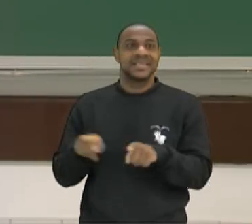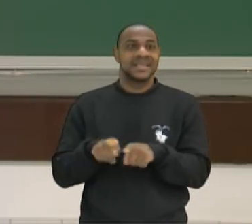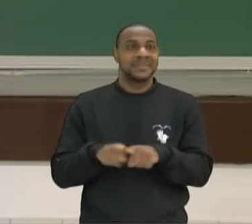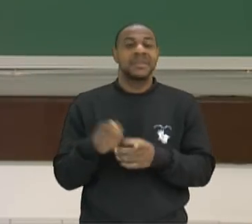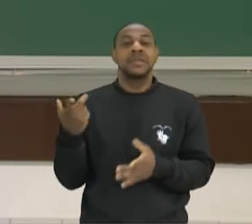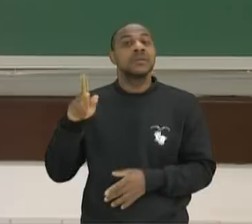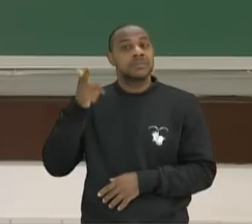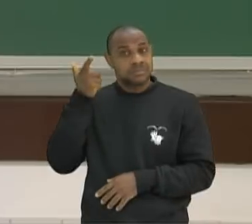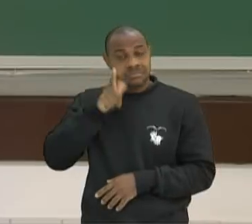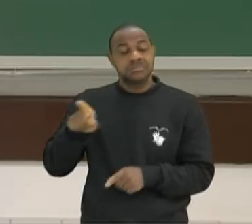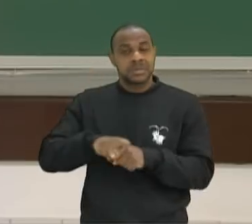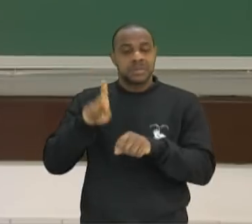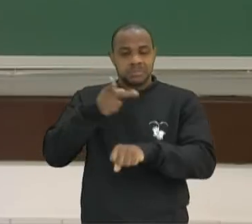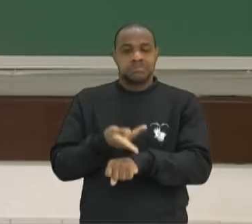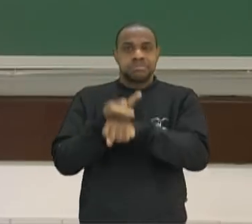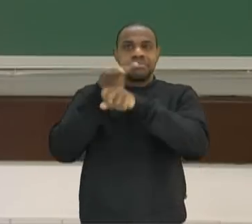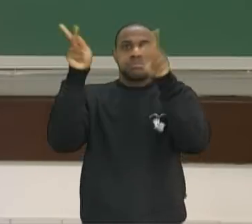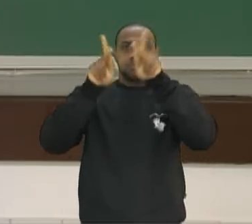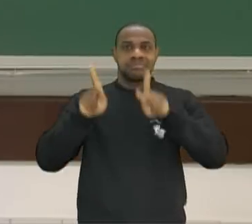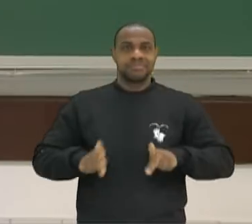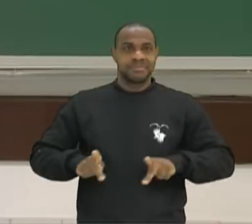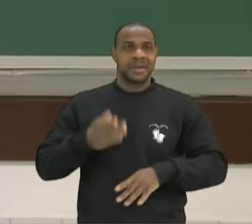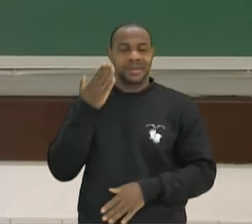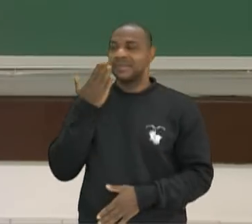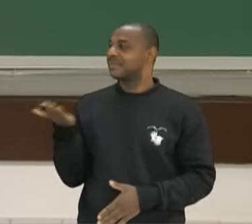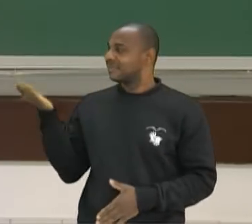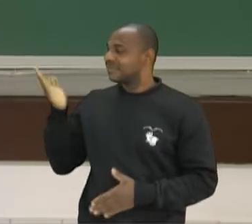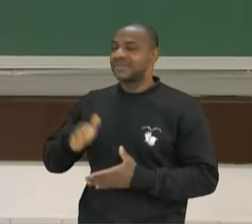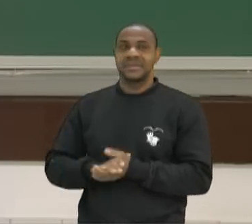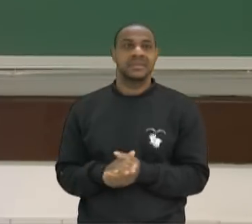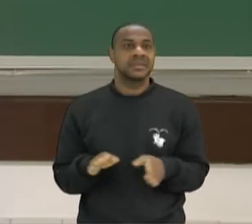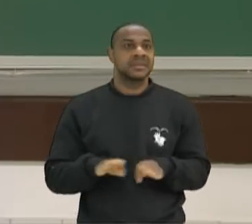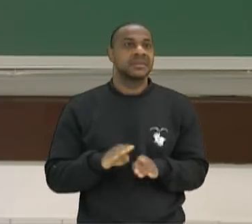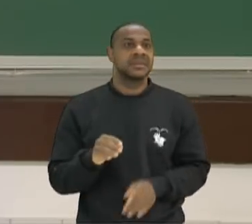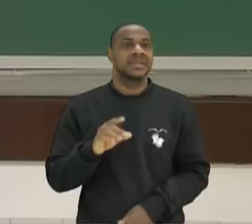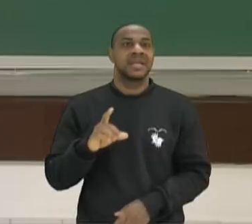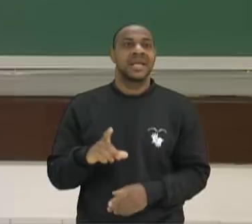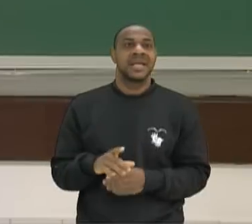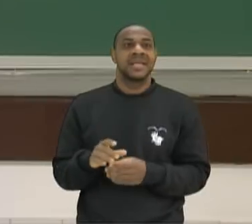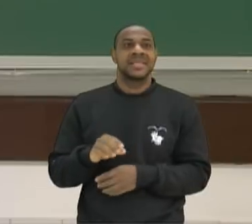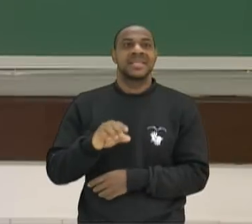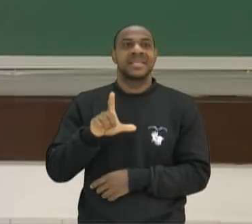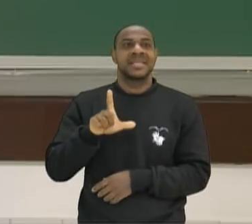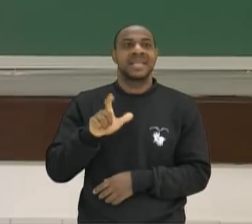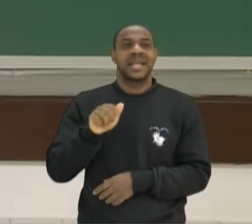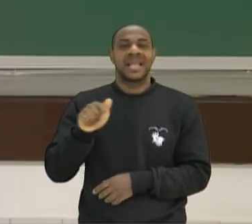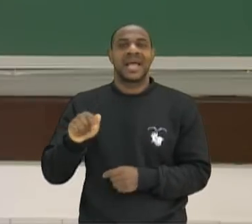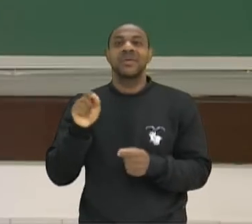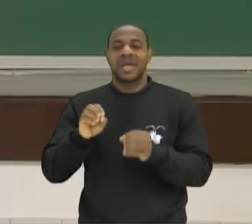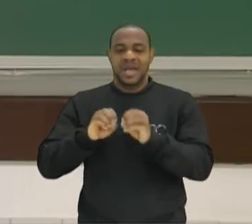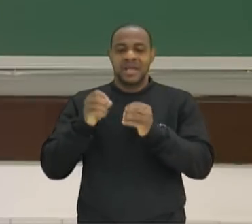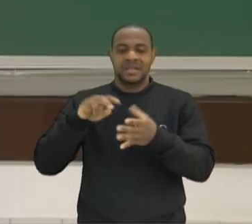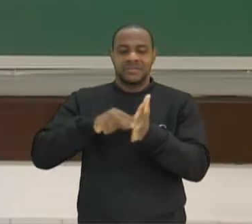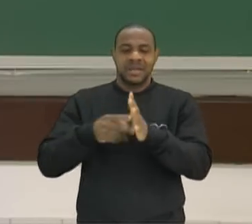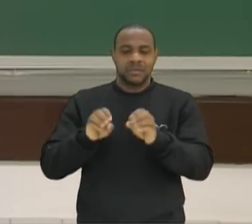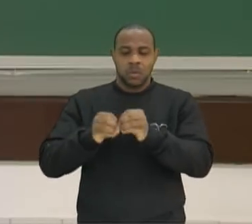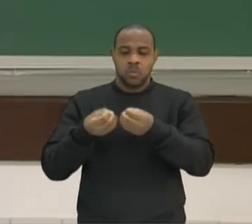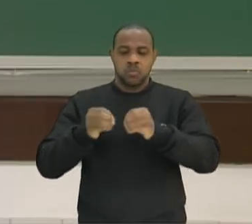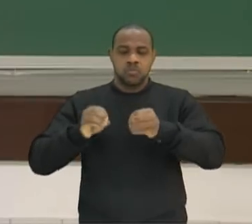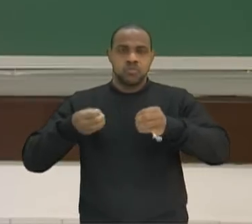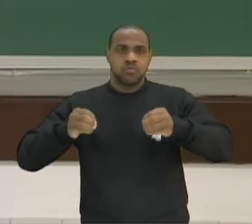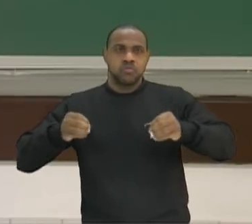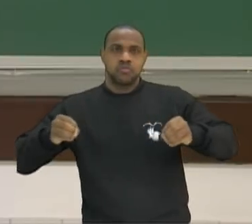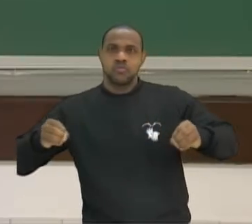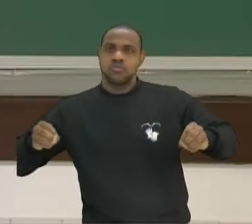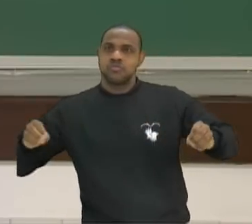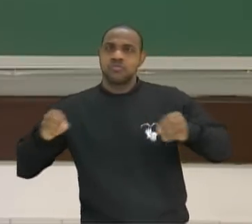a ganhar o Prêmio Nobel da Paz. Dalai significa oceano, Lama, guru, mestre, o mestre